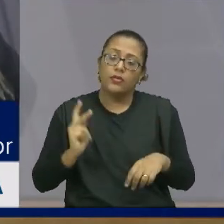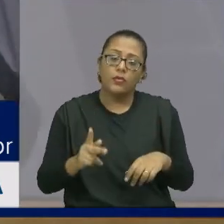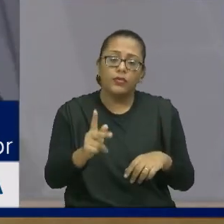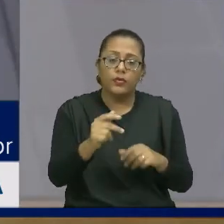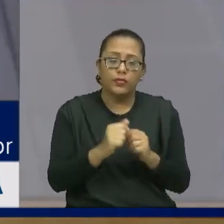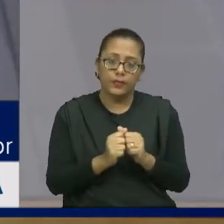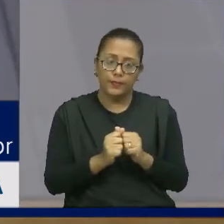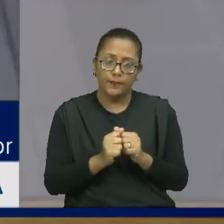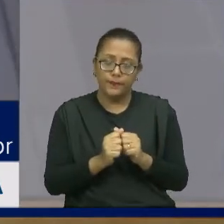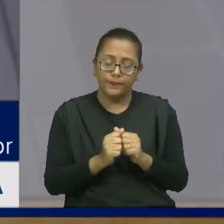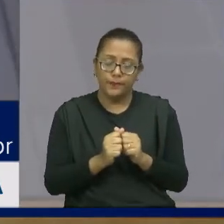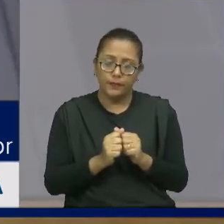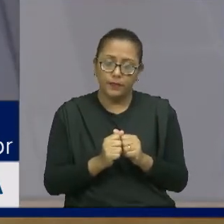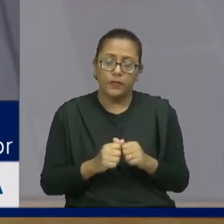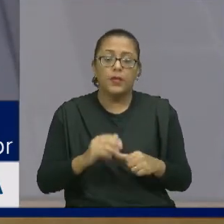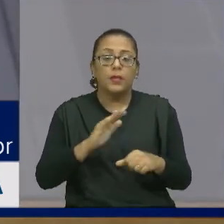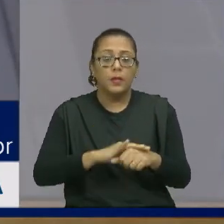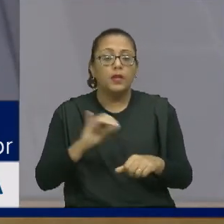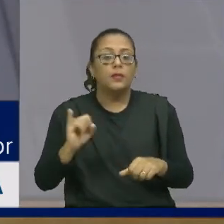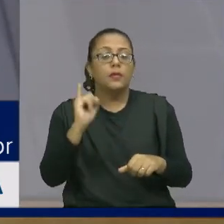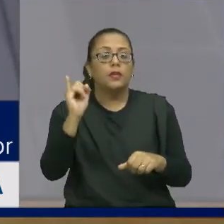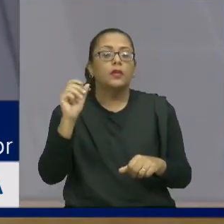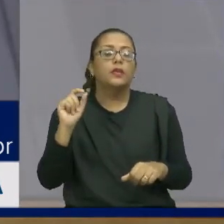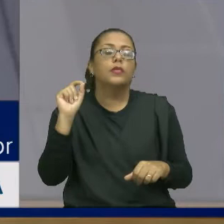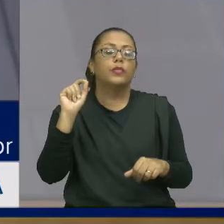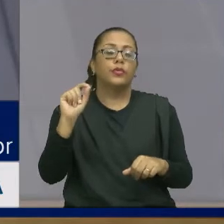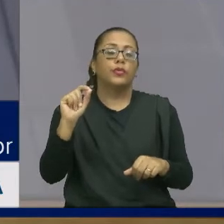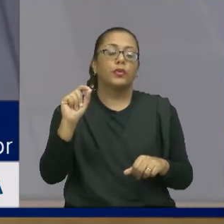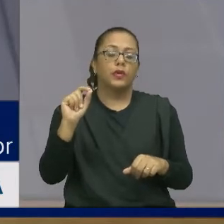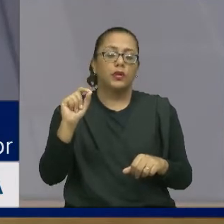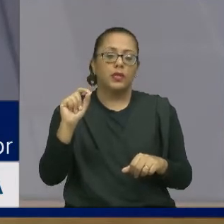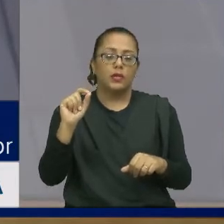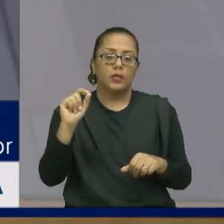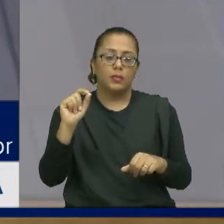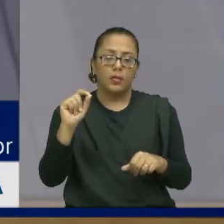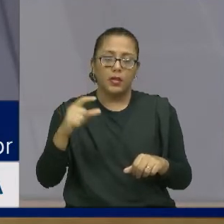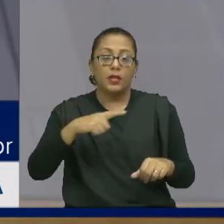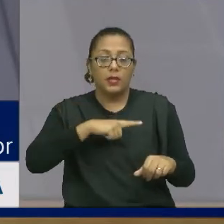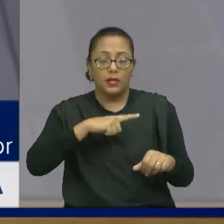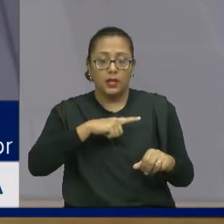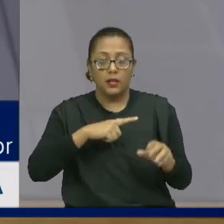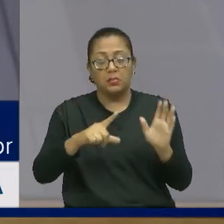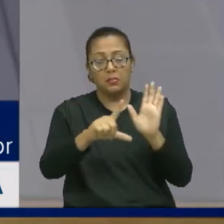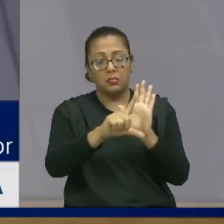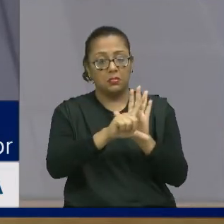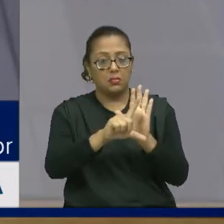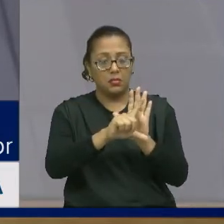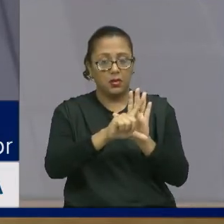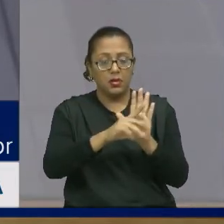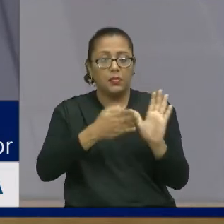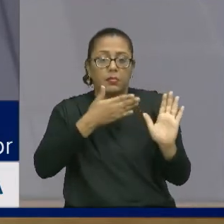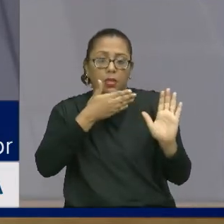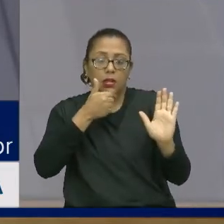que a intenção dessa carta é unicamente garantir uma estrutura melhor